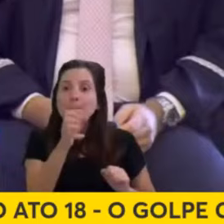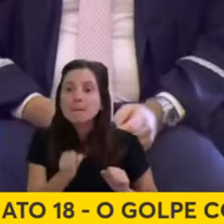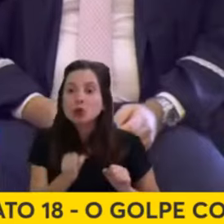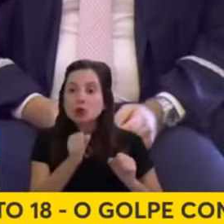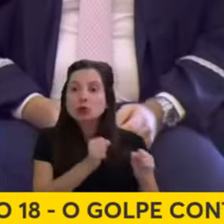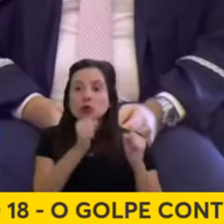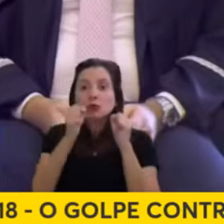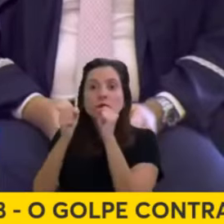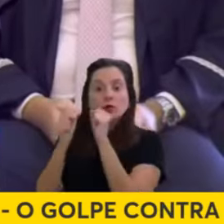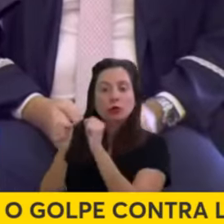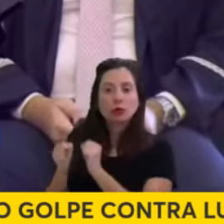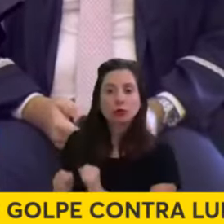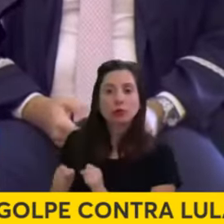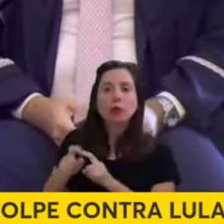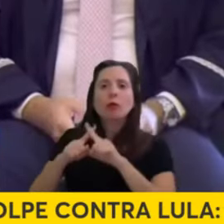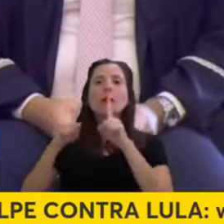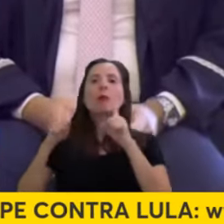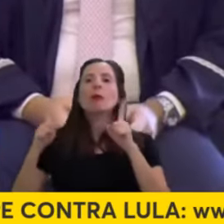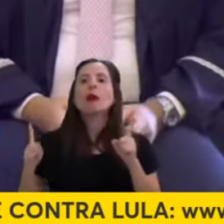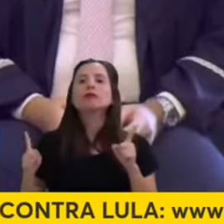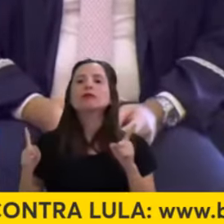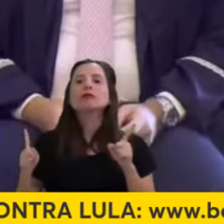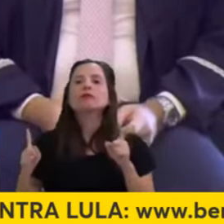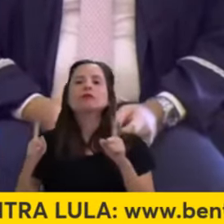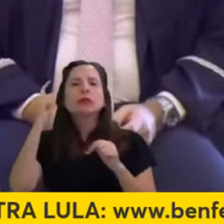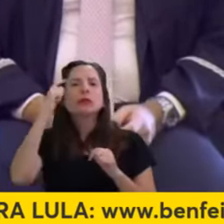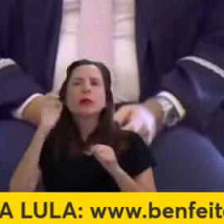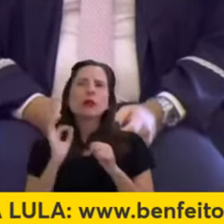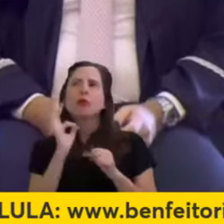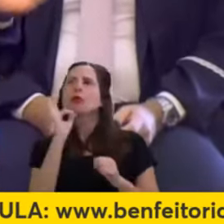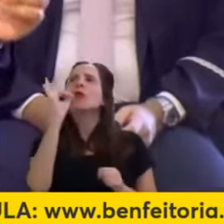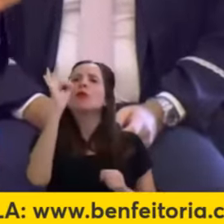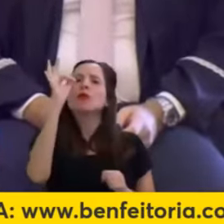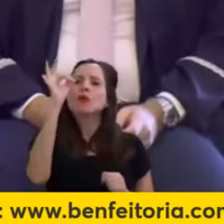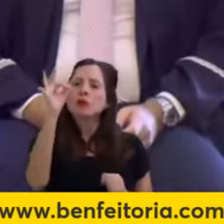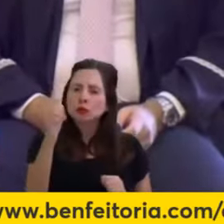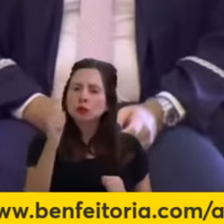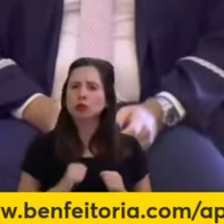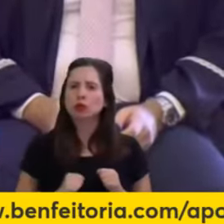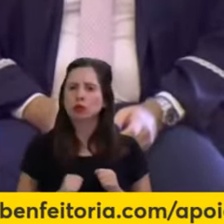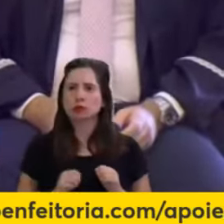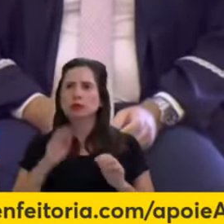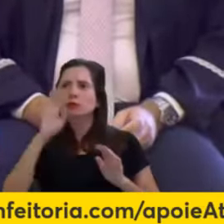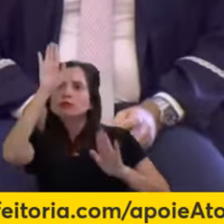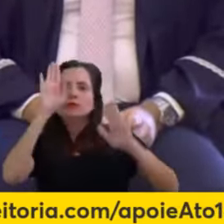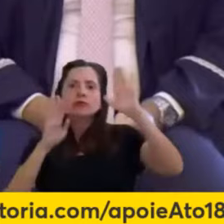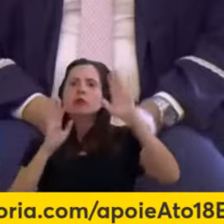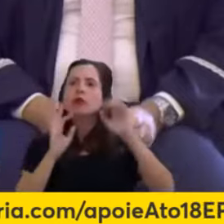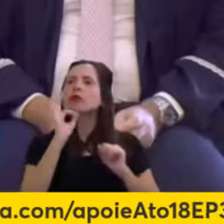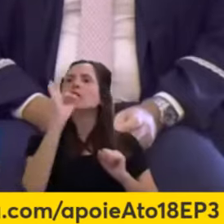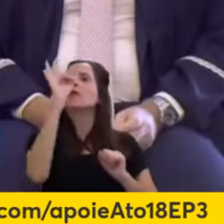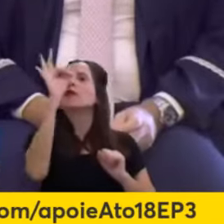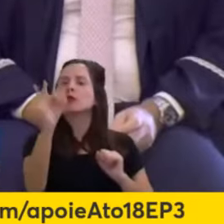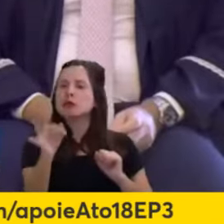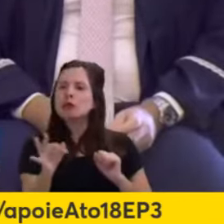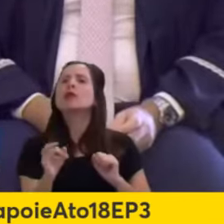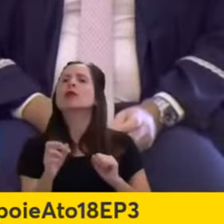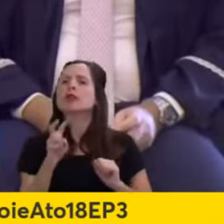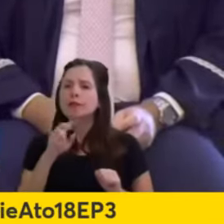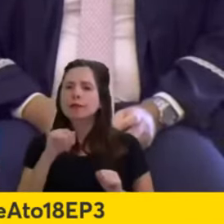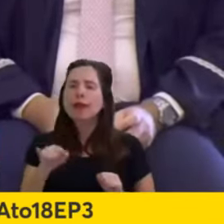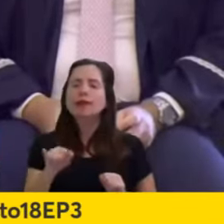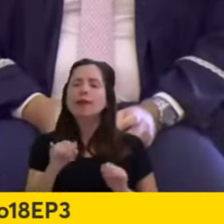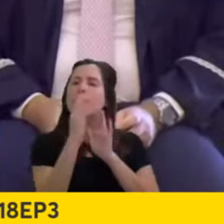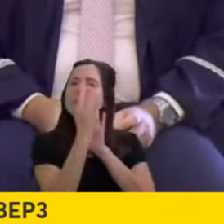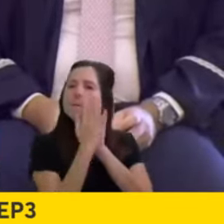o um um posicionamento prognóstico Para o Futuro aplicar para as candidaturas futuras que então terão balizas sólidas a respeito do que